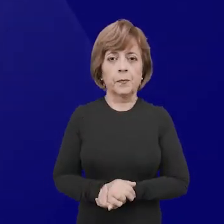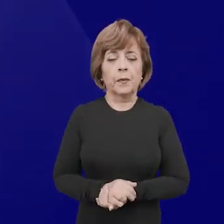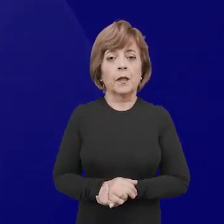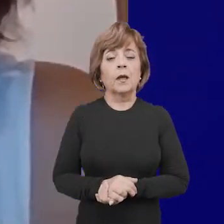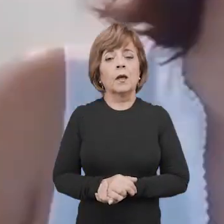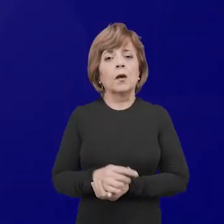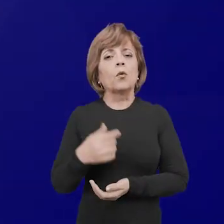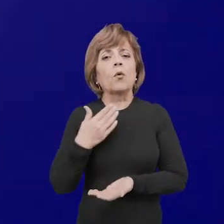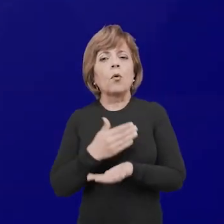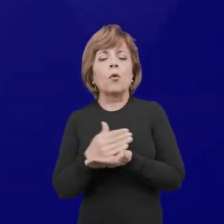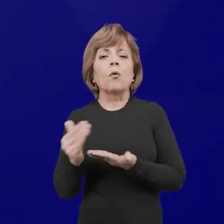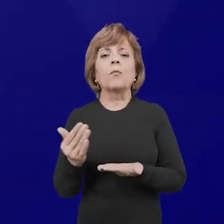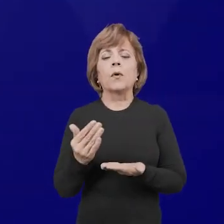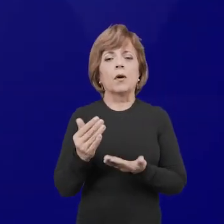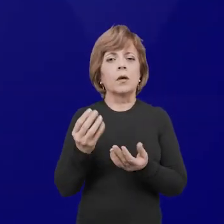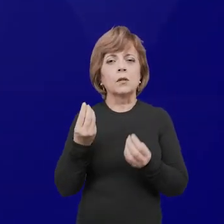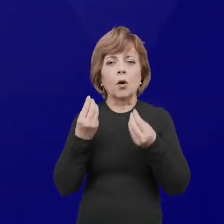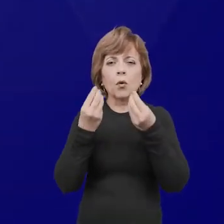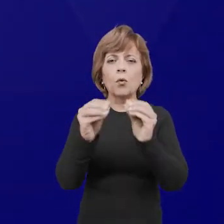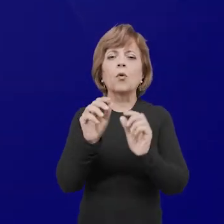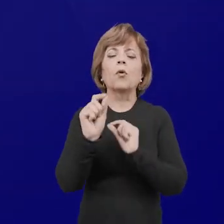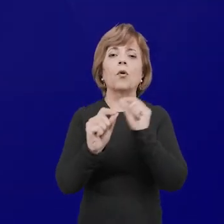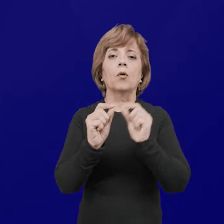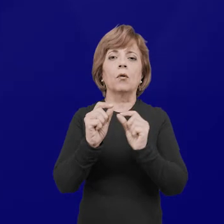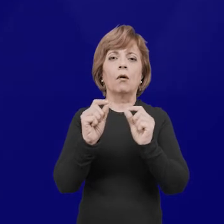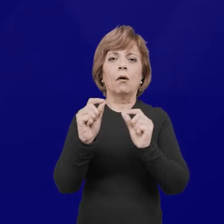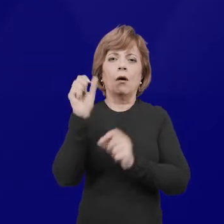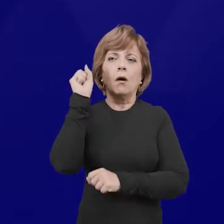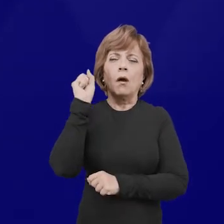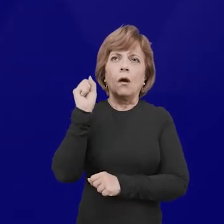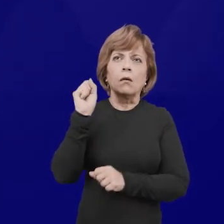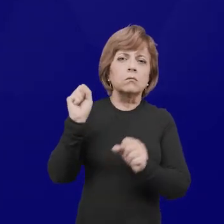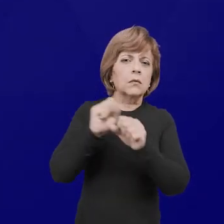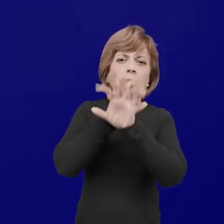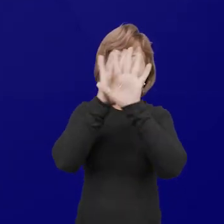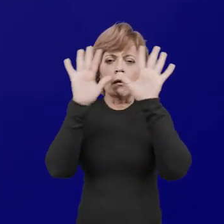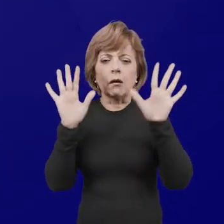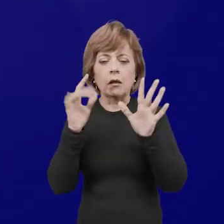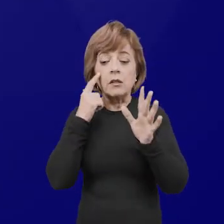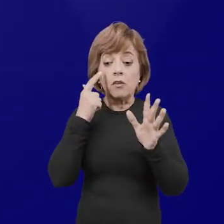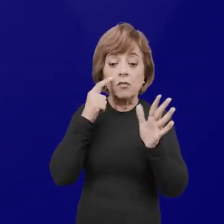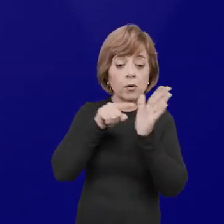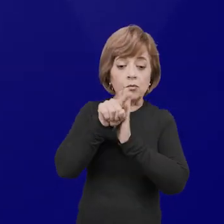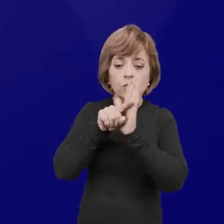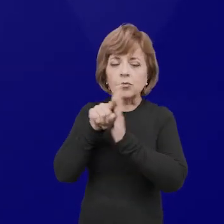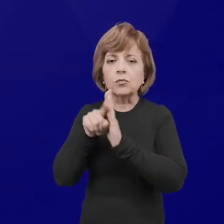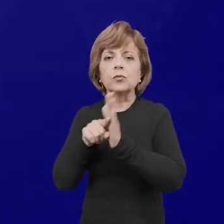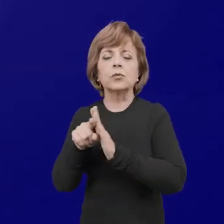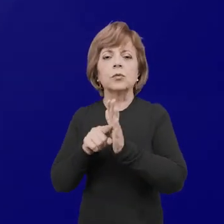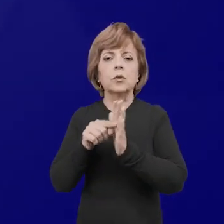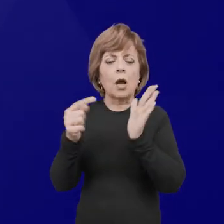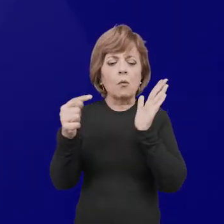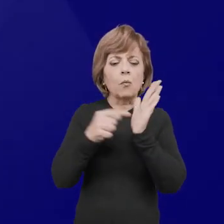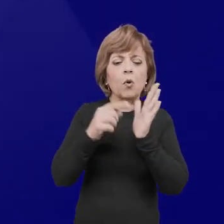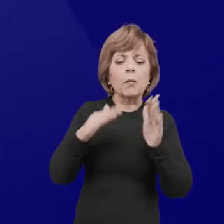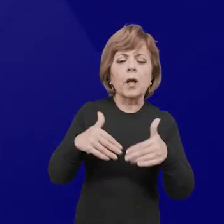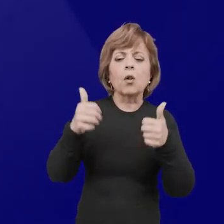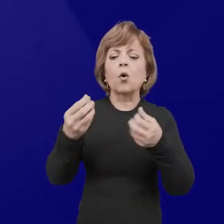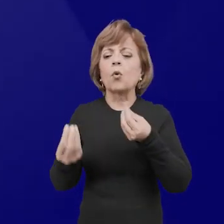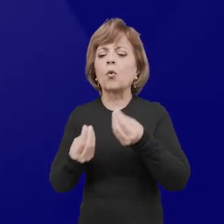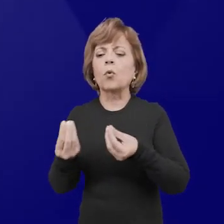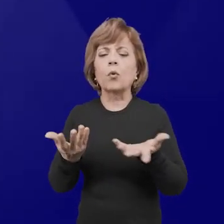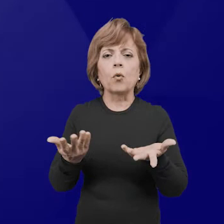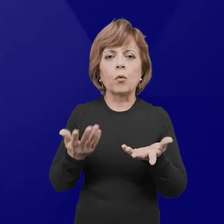números, entender o que está acontecendo, a gente vai identificar casos de sucesso, a gente vai identificar pontos de melhoria